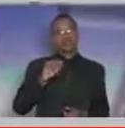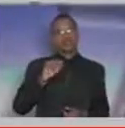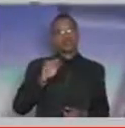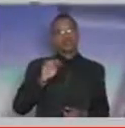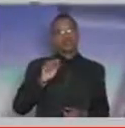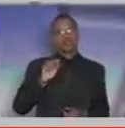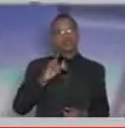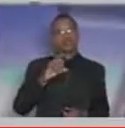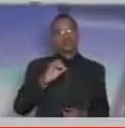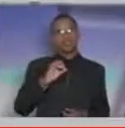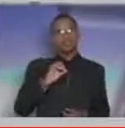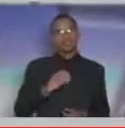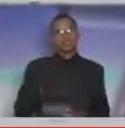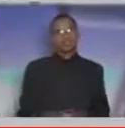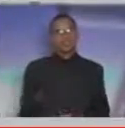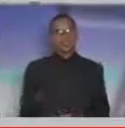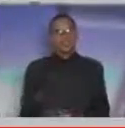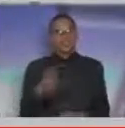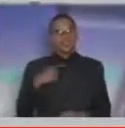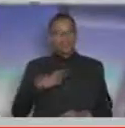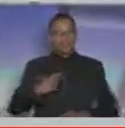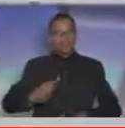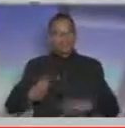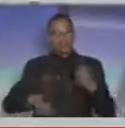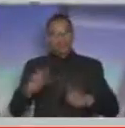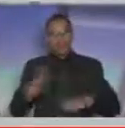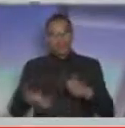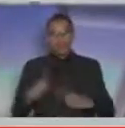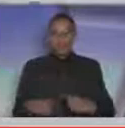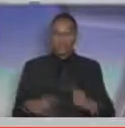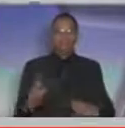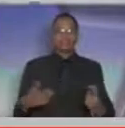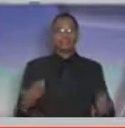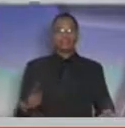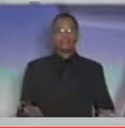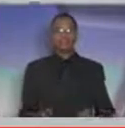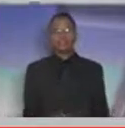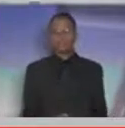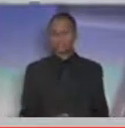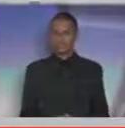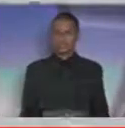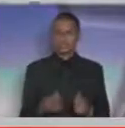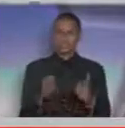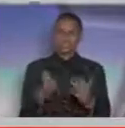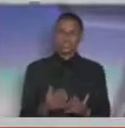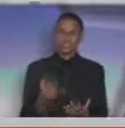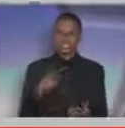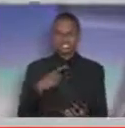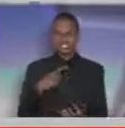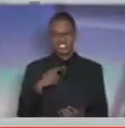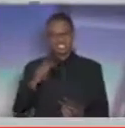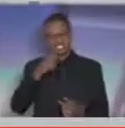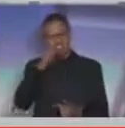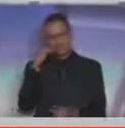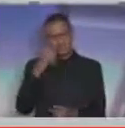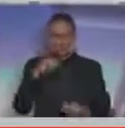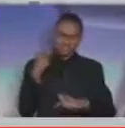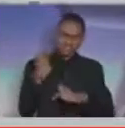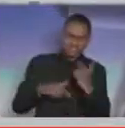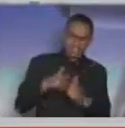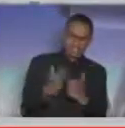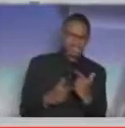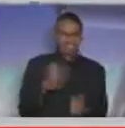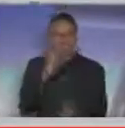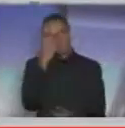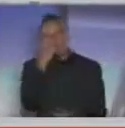Legislativa e coloca o debate Na sobre a grave situação dos Servidores readaptados